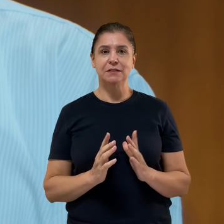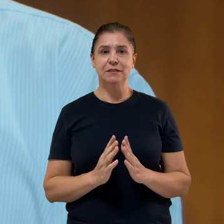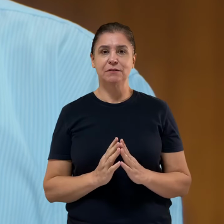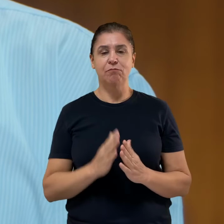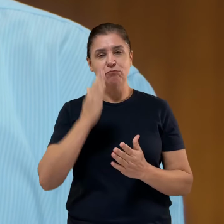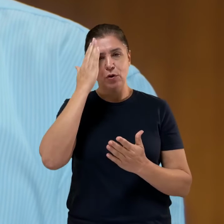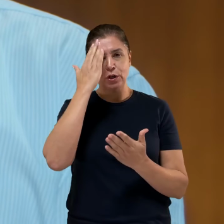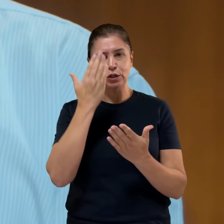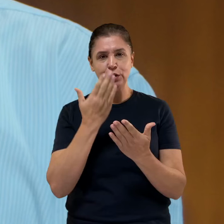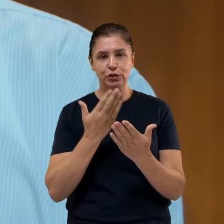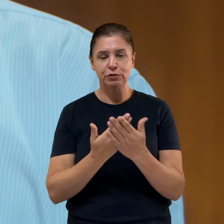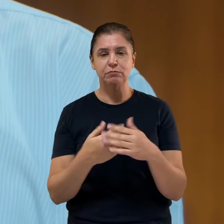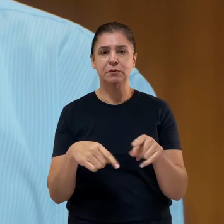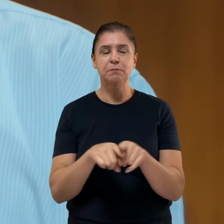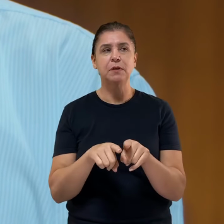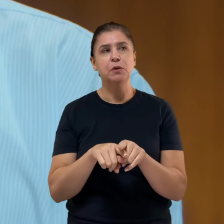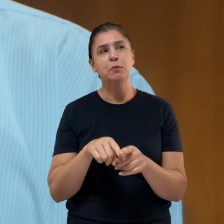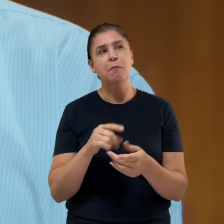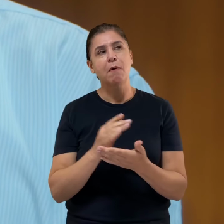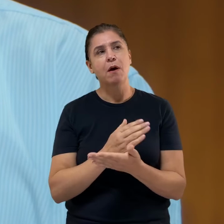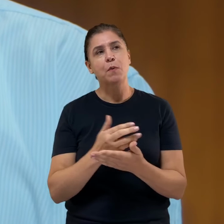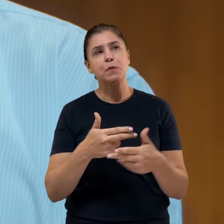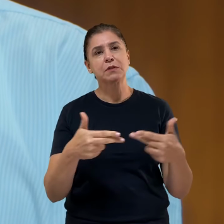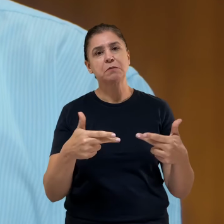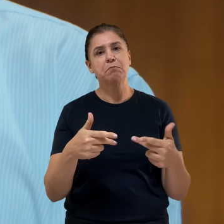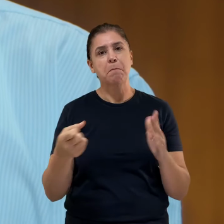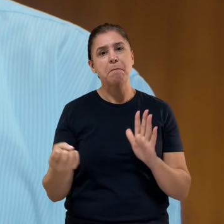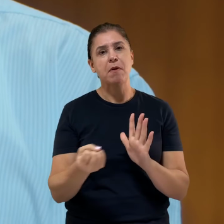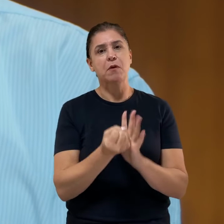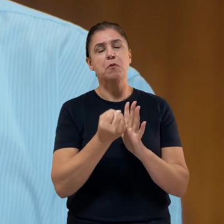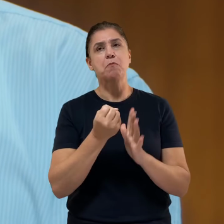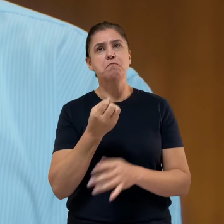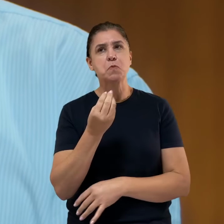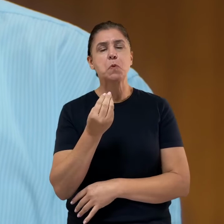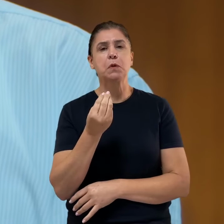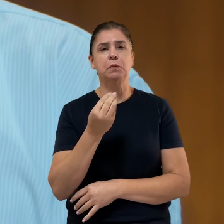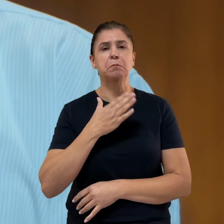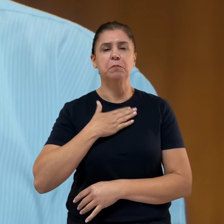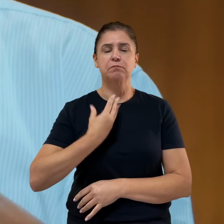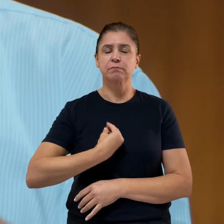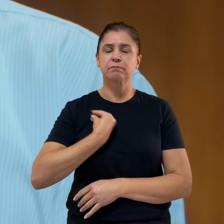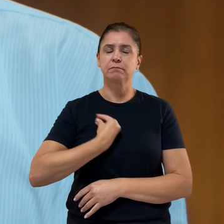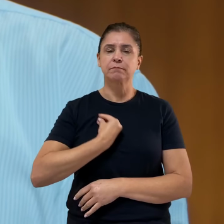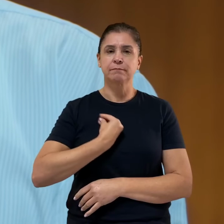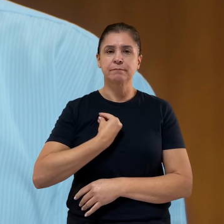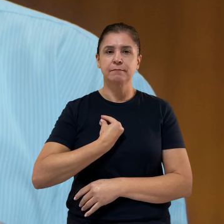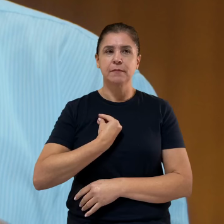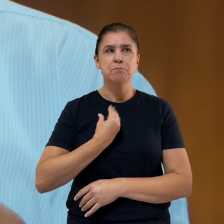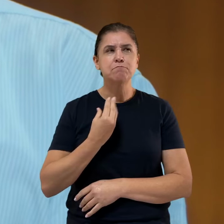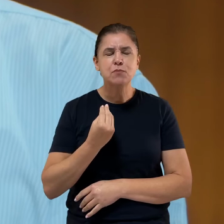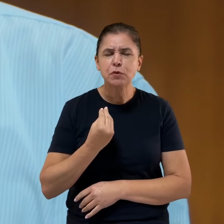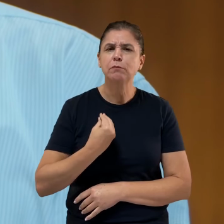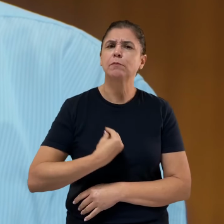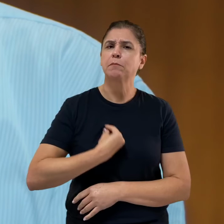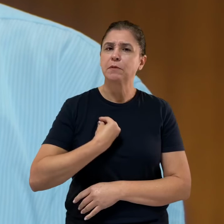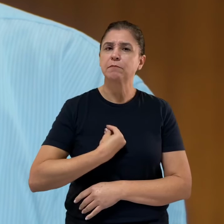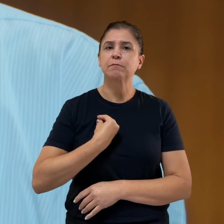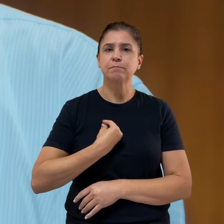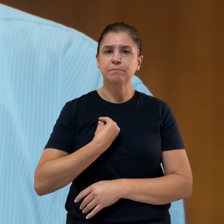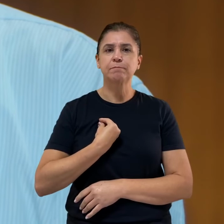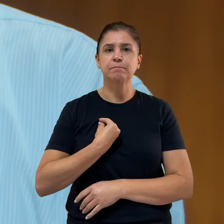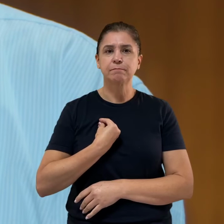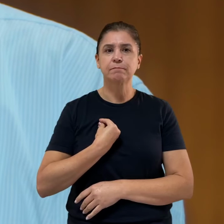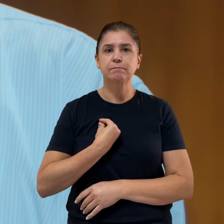Mas, acredito que um fato que eu posso dizer que marcou muito a minha vida, muito mesmo,